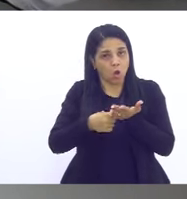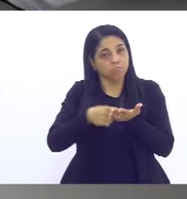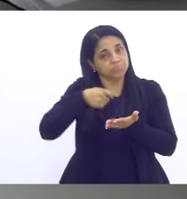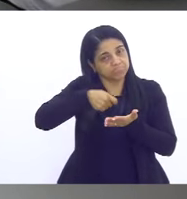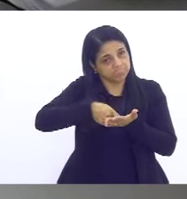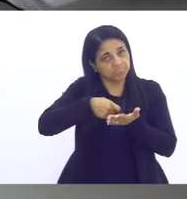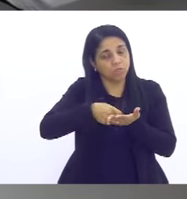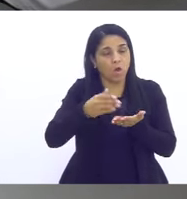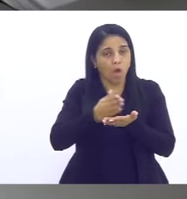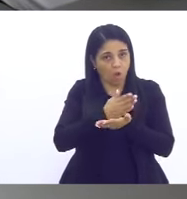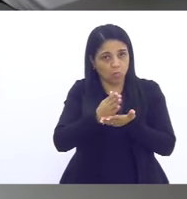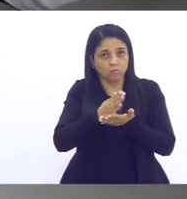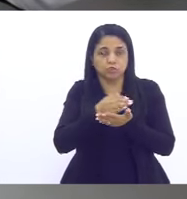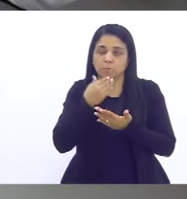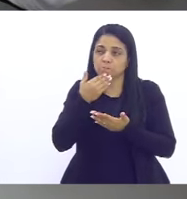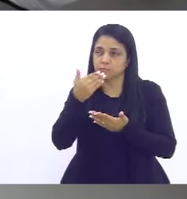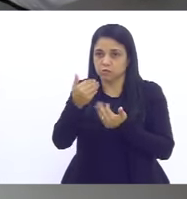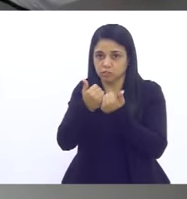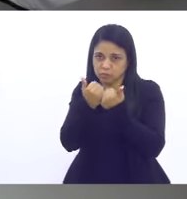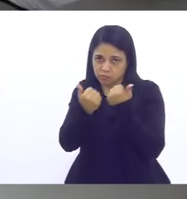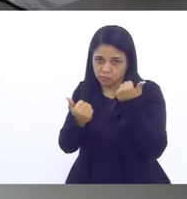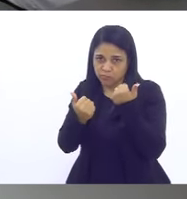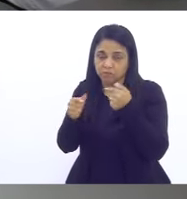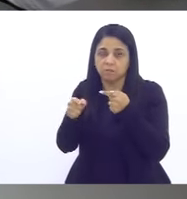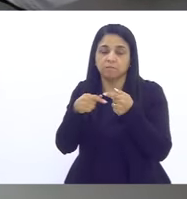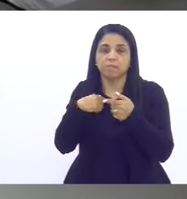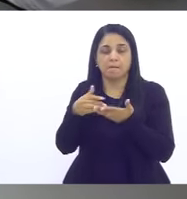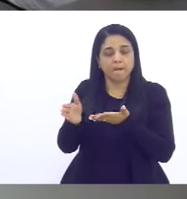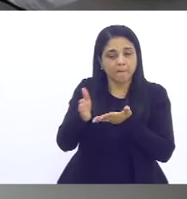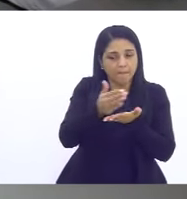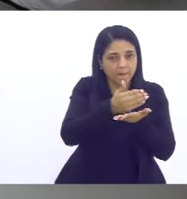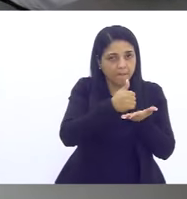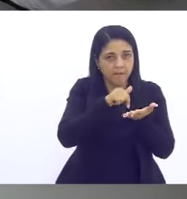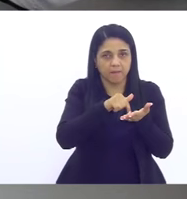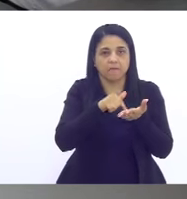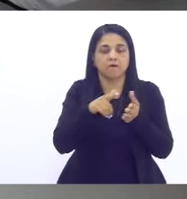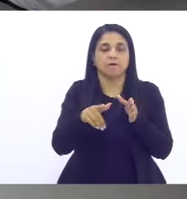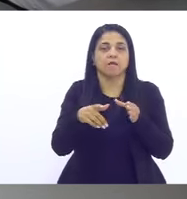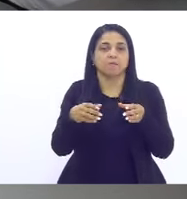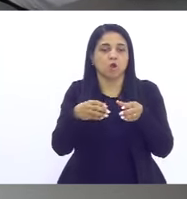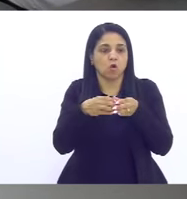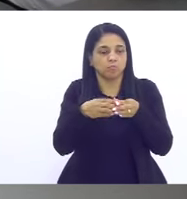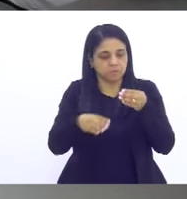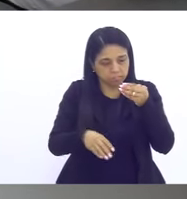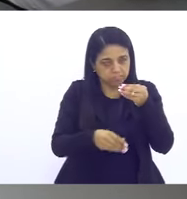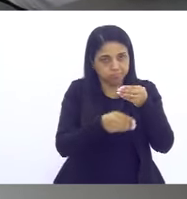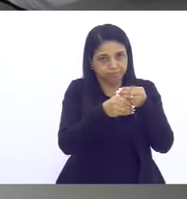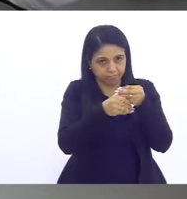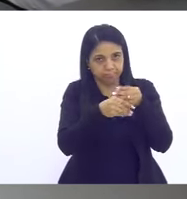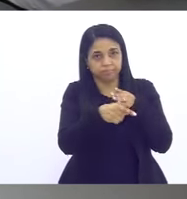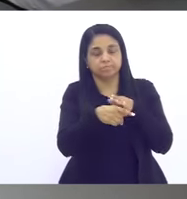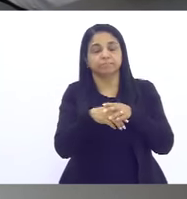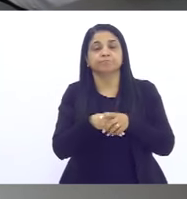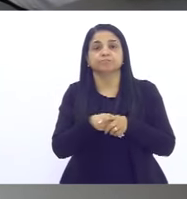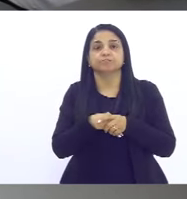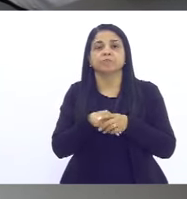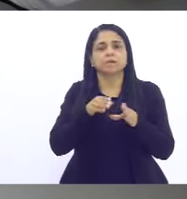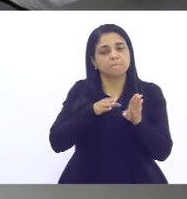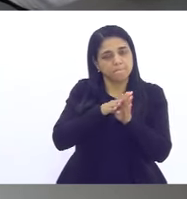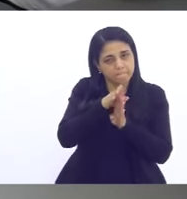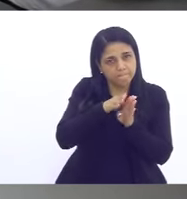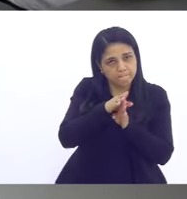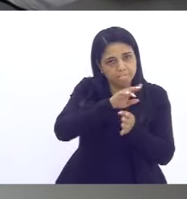agora, mas já pedi a minha assessoria para levantar, para fazer a juntada aqui, a comissão. Então, houve uma série de